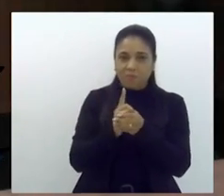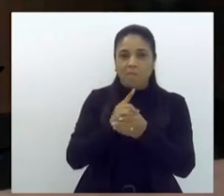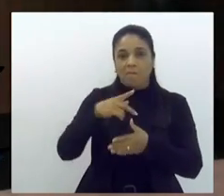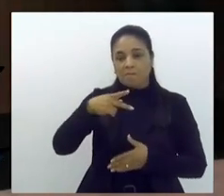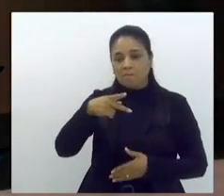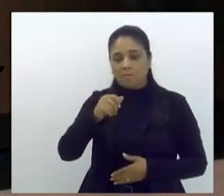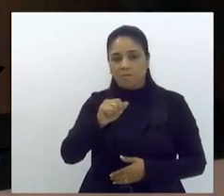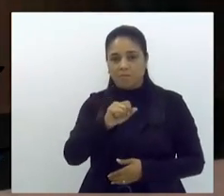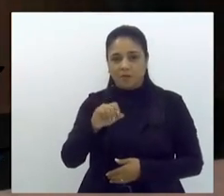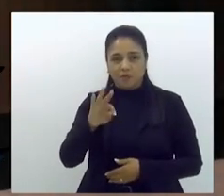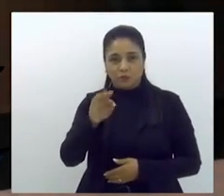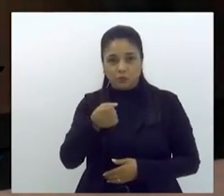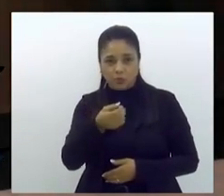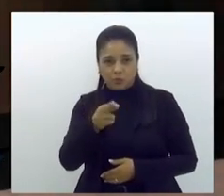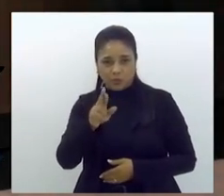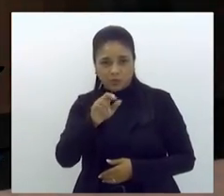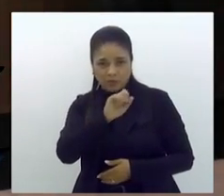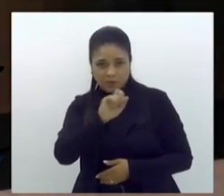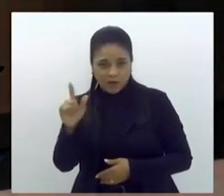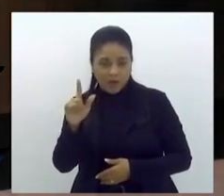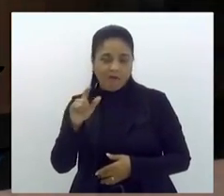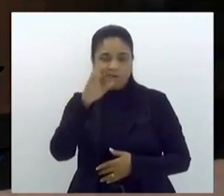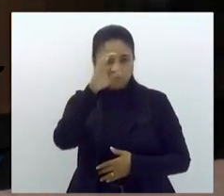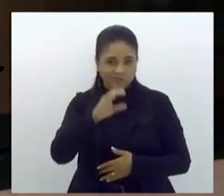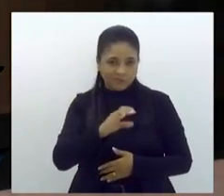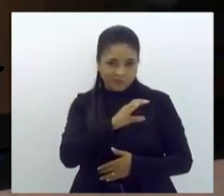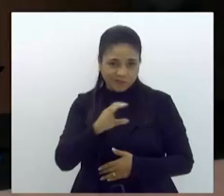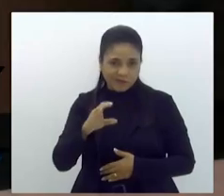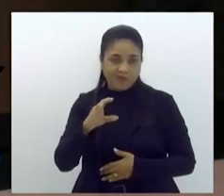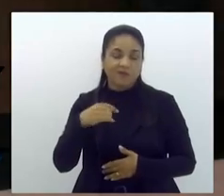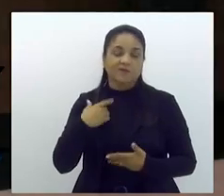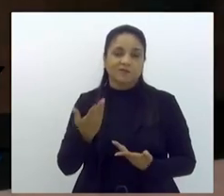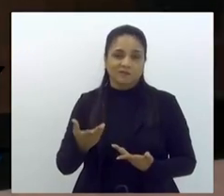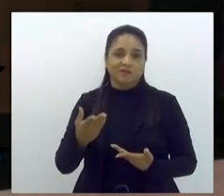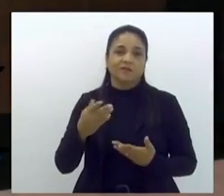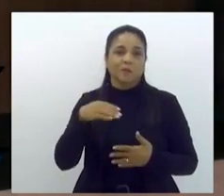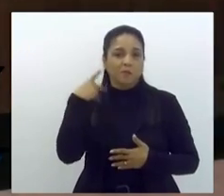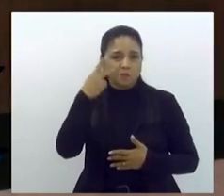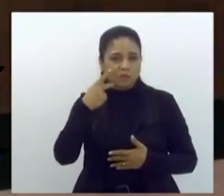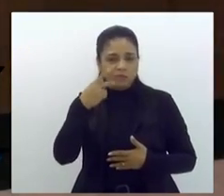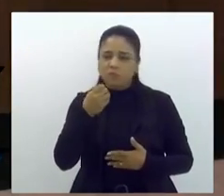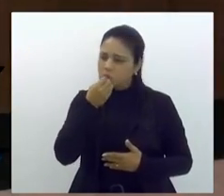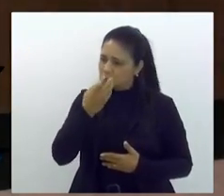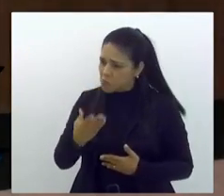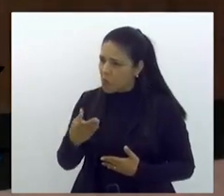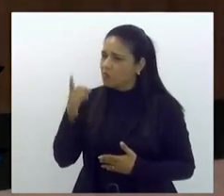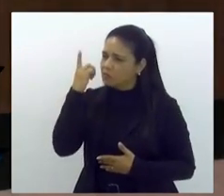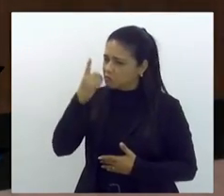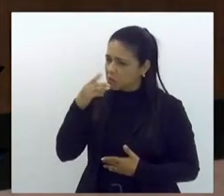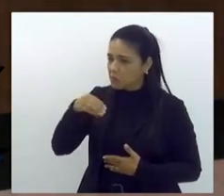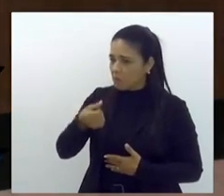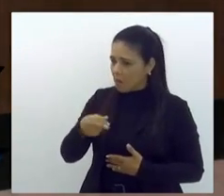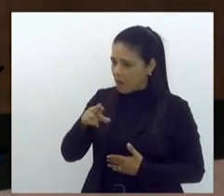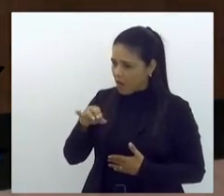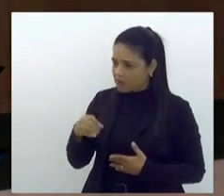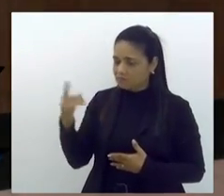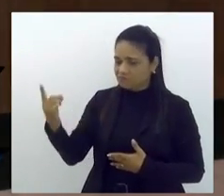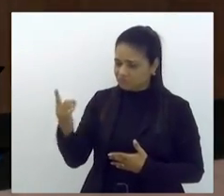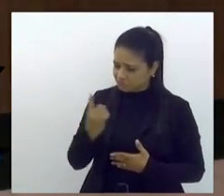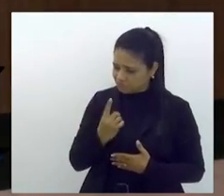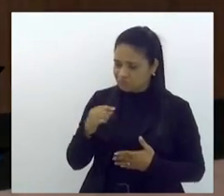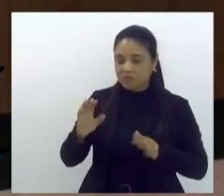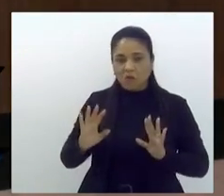católicos na política e é muito bom Deputado Márcio Gualberto Quando o senhor traz a possibilidade dessa